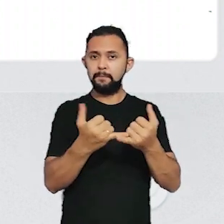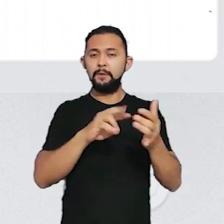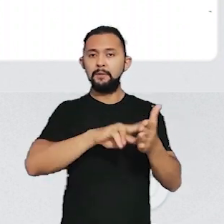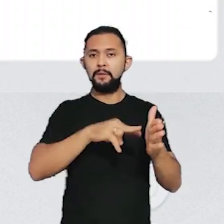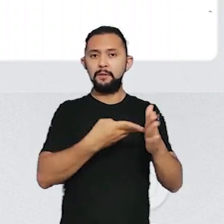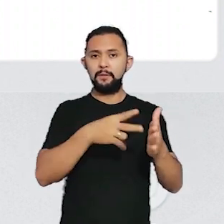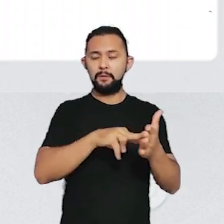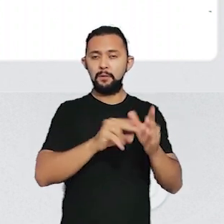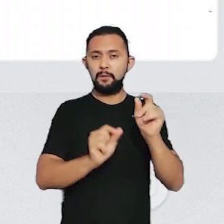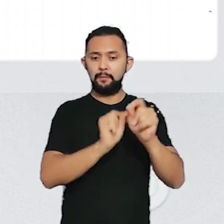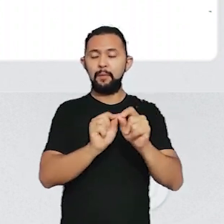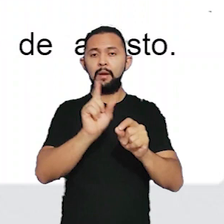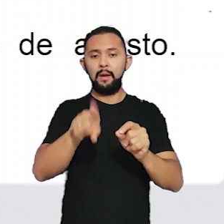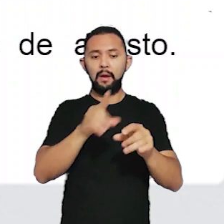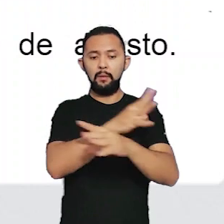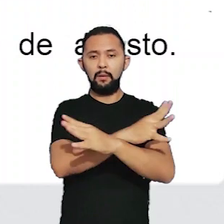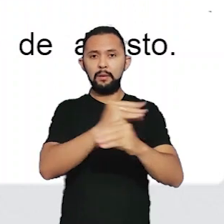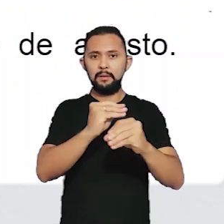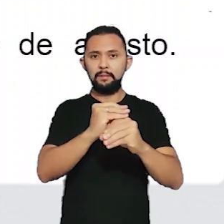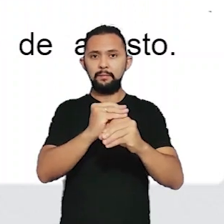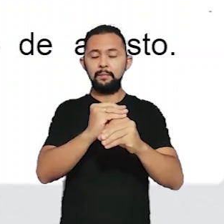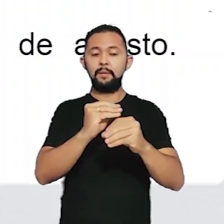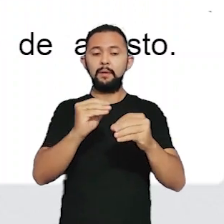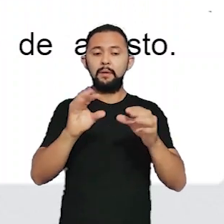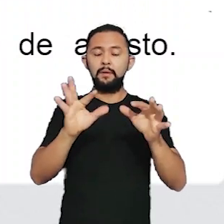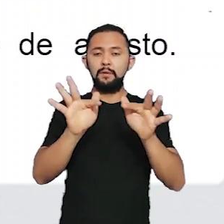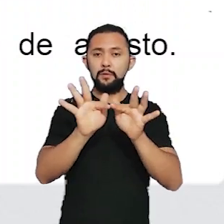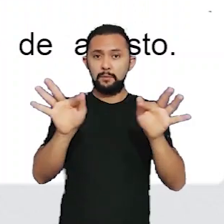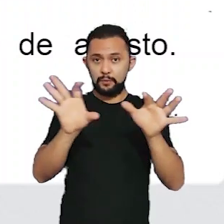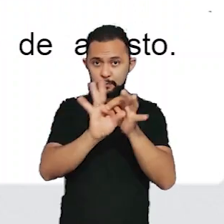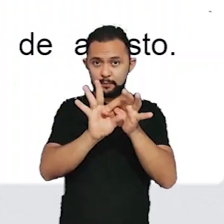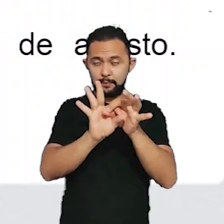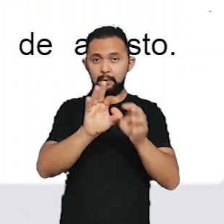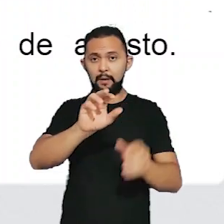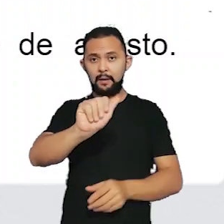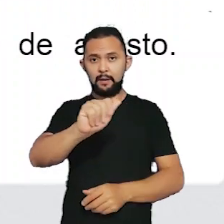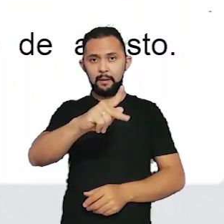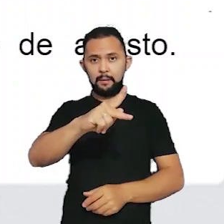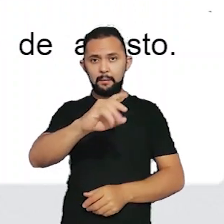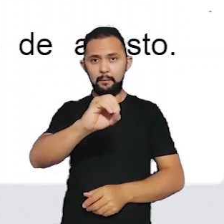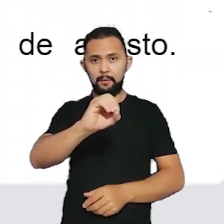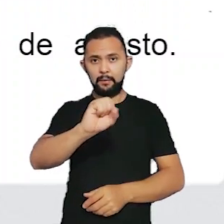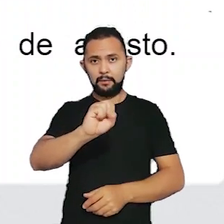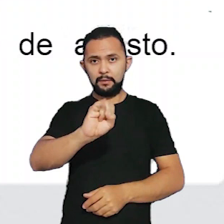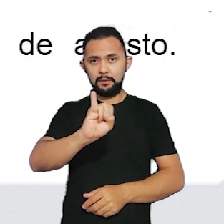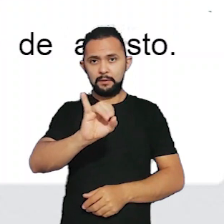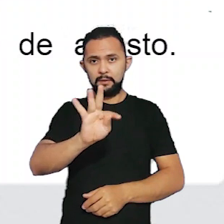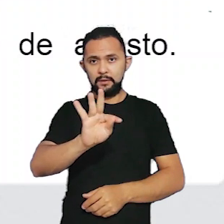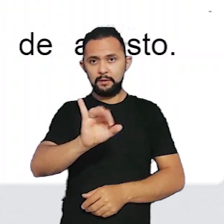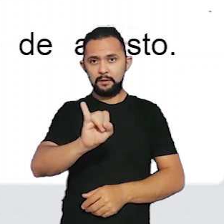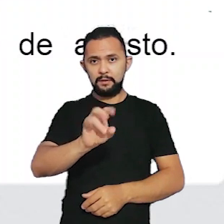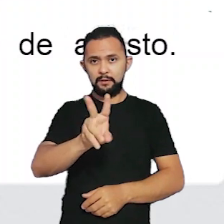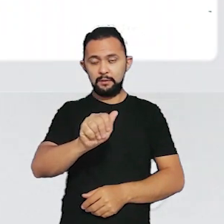que essa oração ela é substantiva. E ela é apositiva por quê? Porque eu tenho aqui o sinal de 2 pontos, né? O sinal